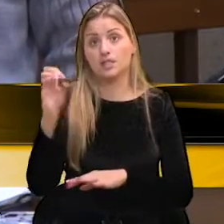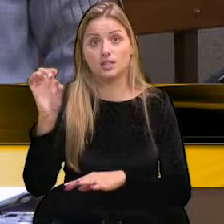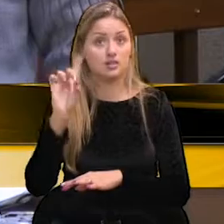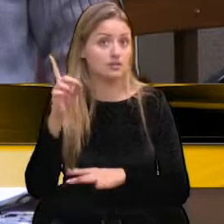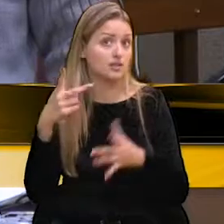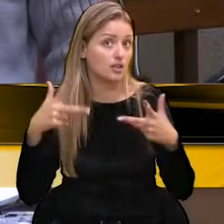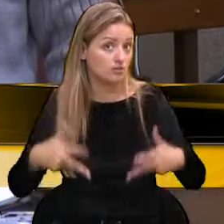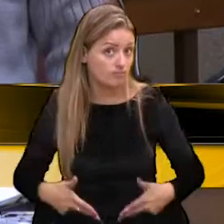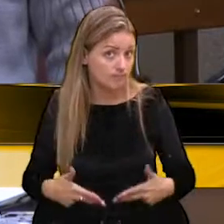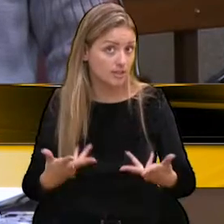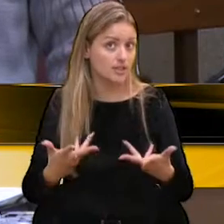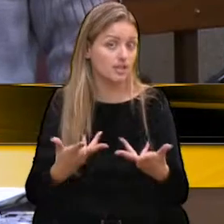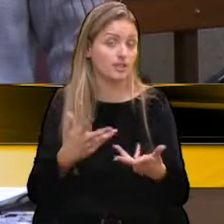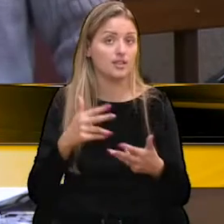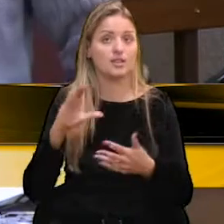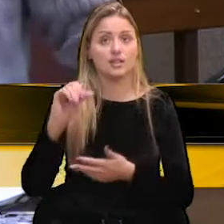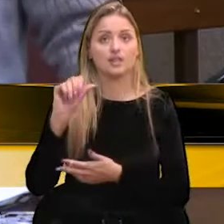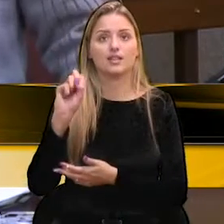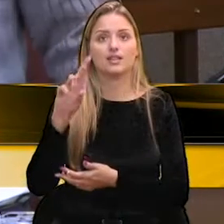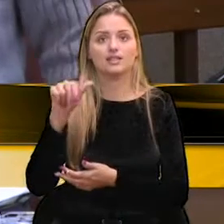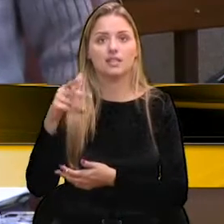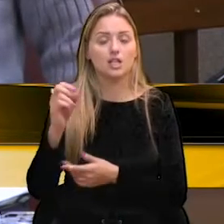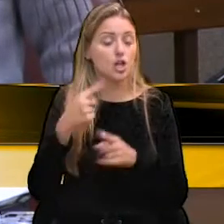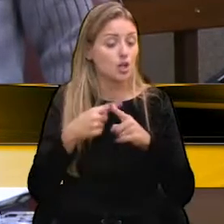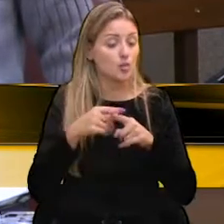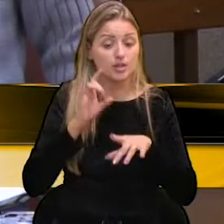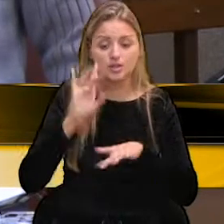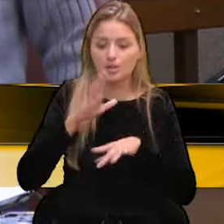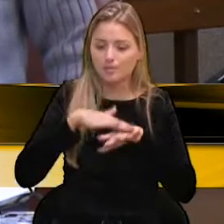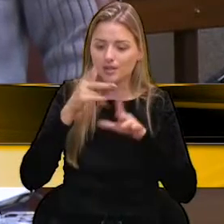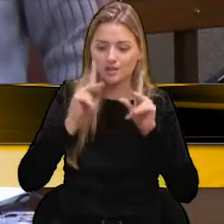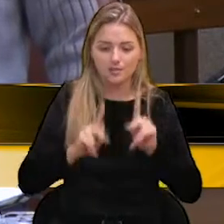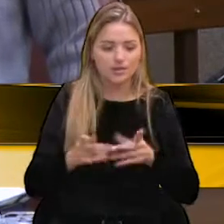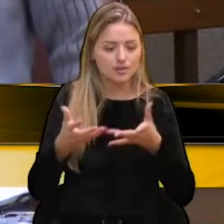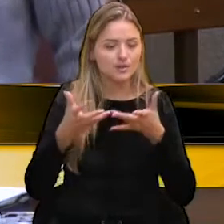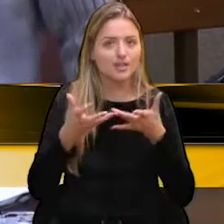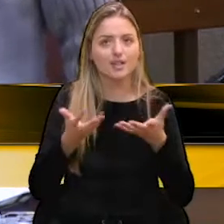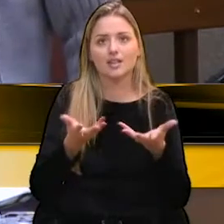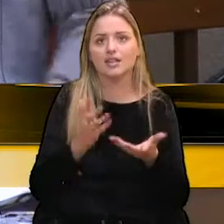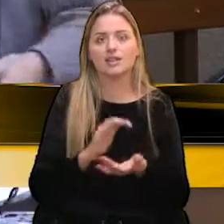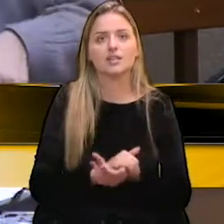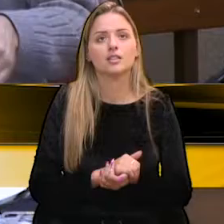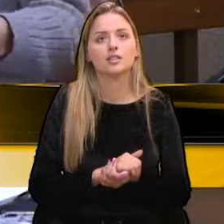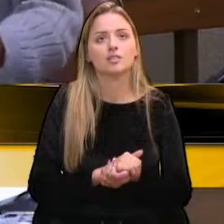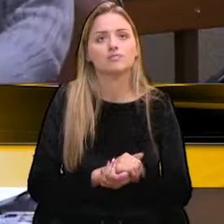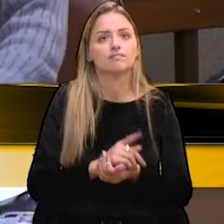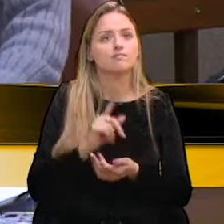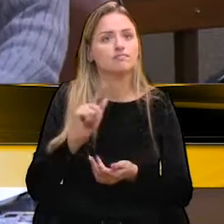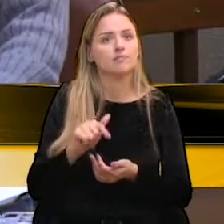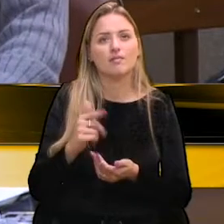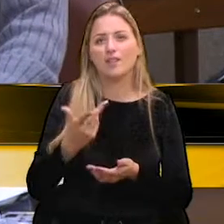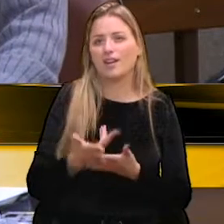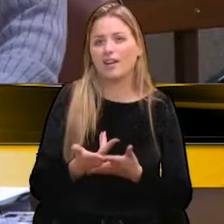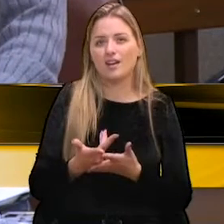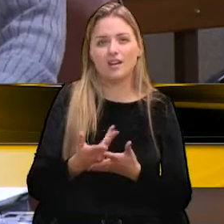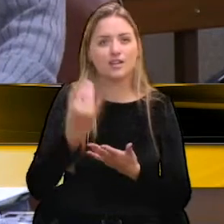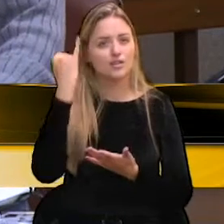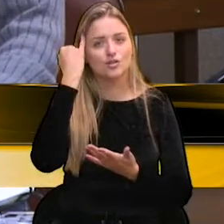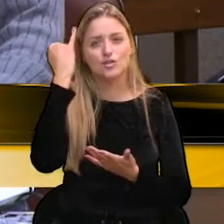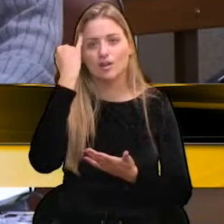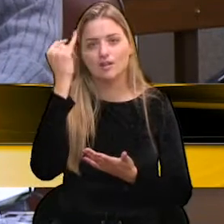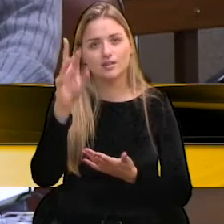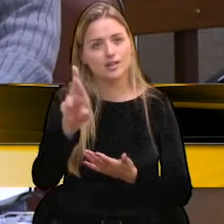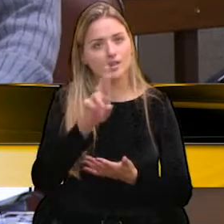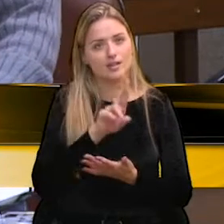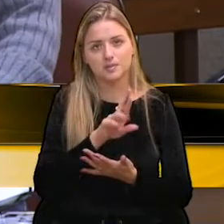castrados. Porque a fila só aumenta. Então é um amadorismo puro esse pedido de informações,